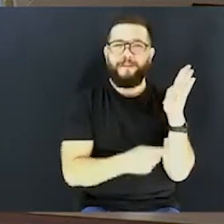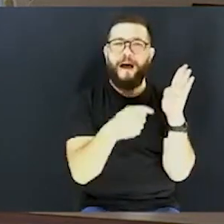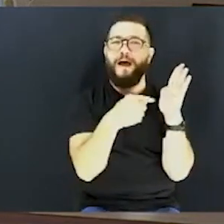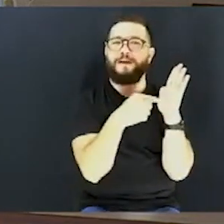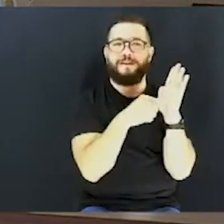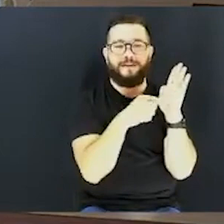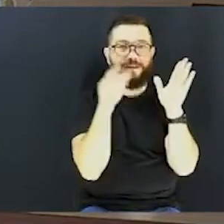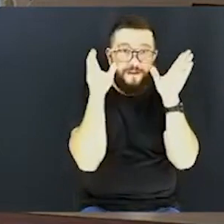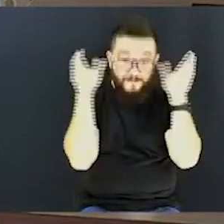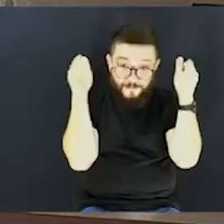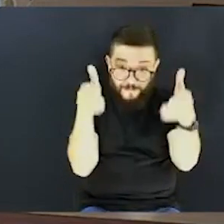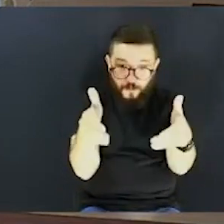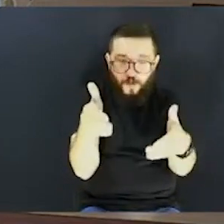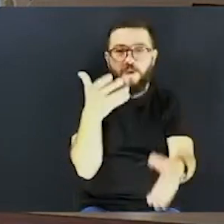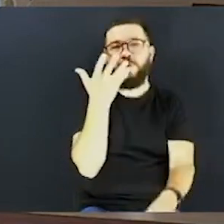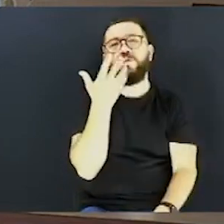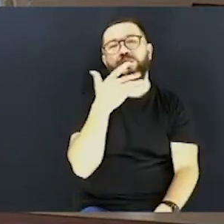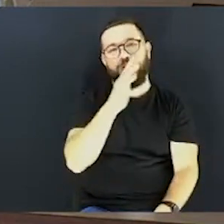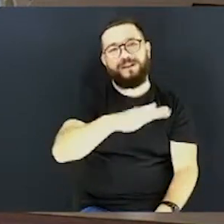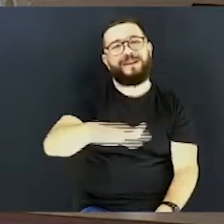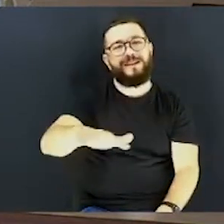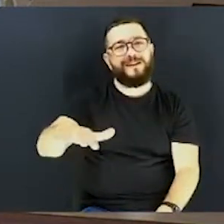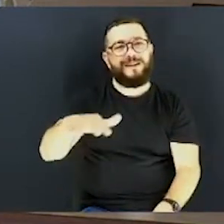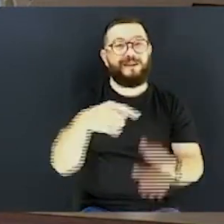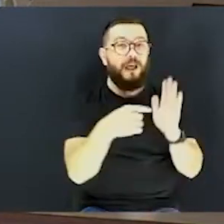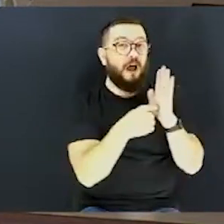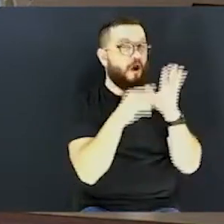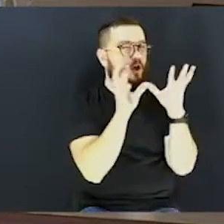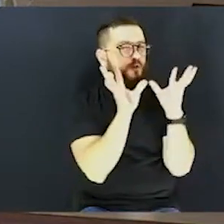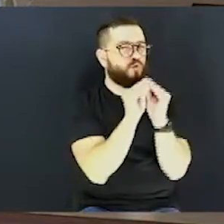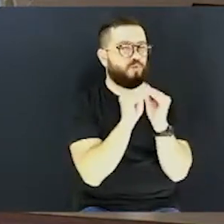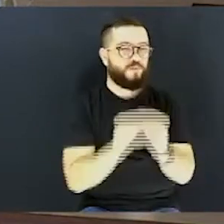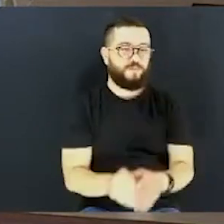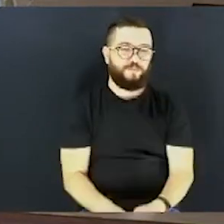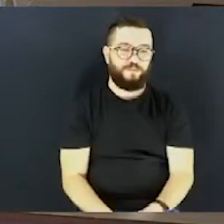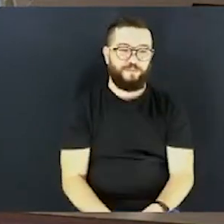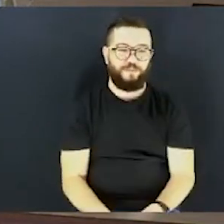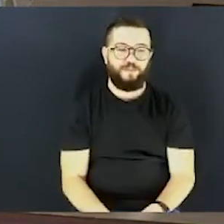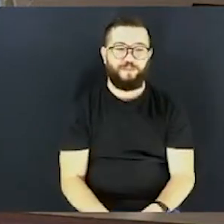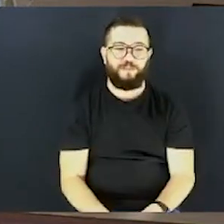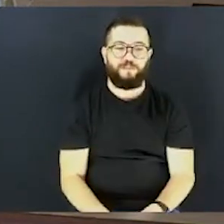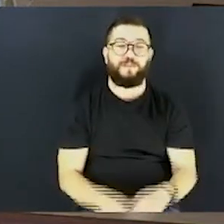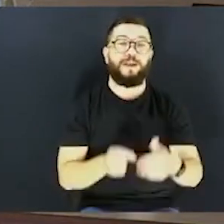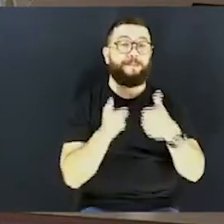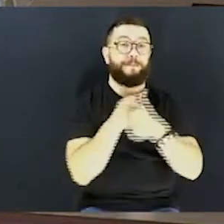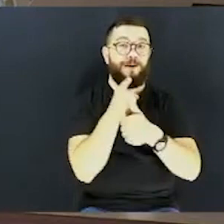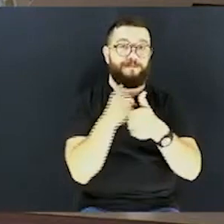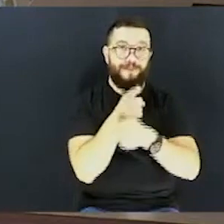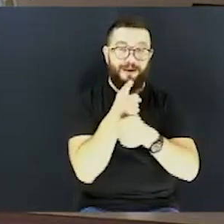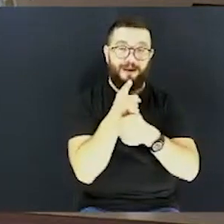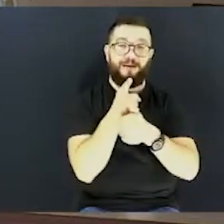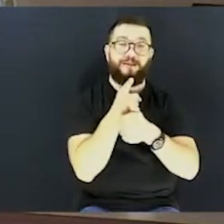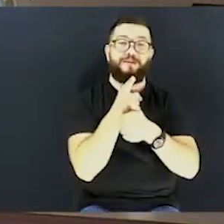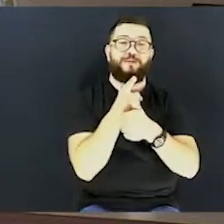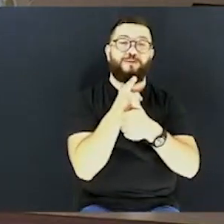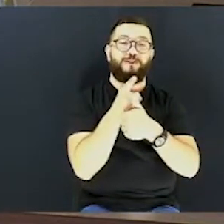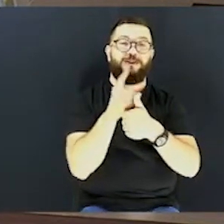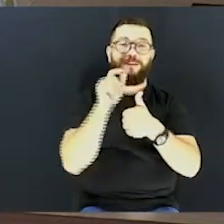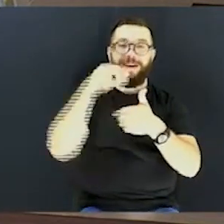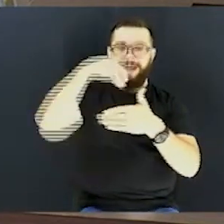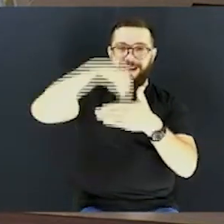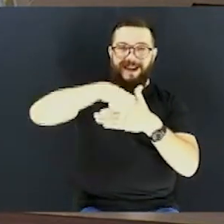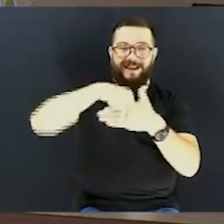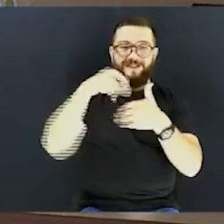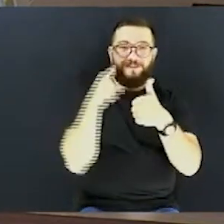aqui de fazer um resumo de cada um dos eixos. Então, no primeiro eixo que é trazido ali no anexo, traz o direito à